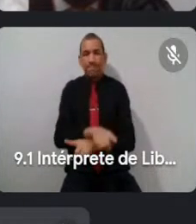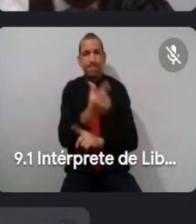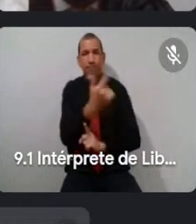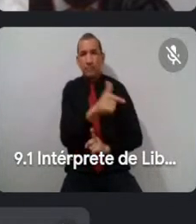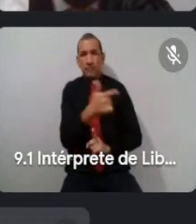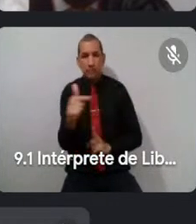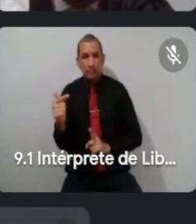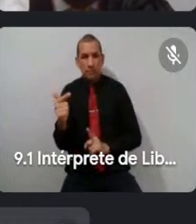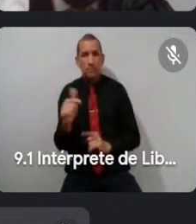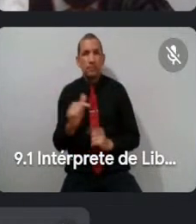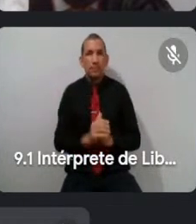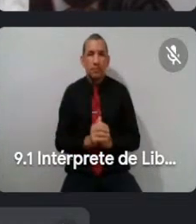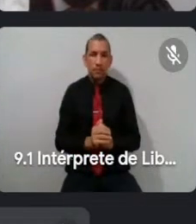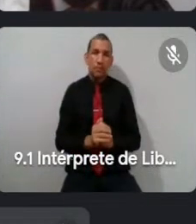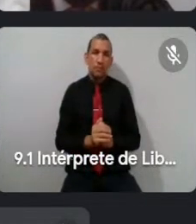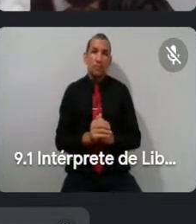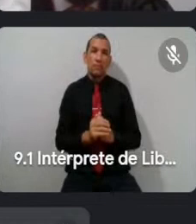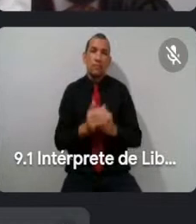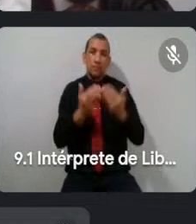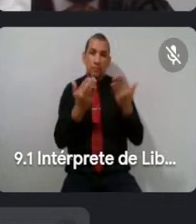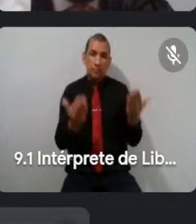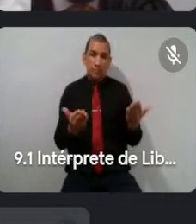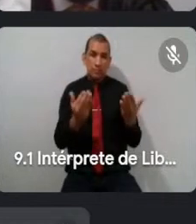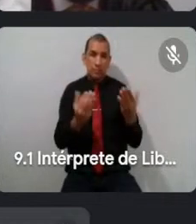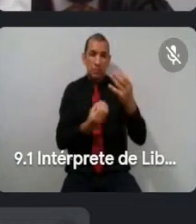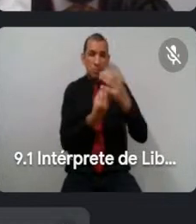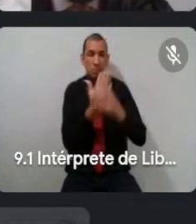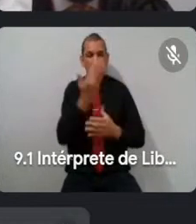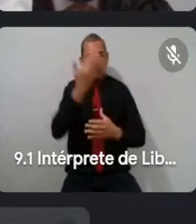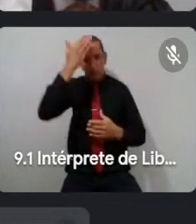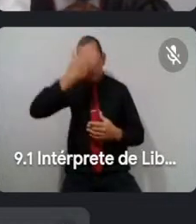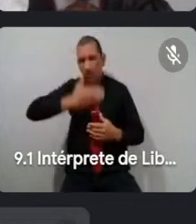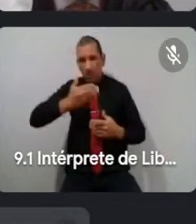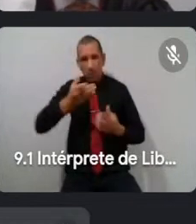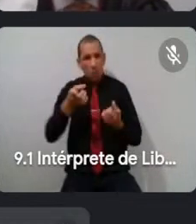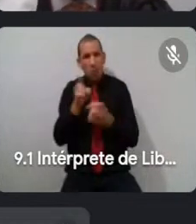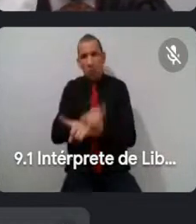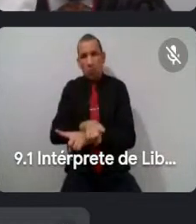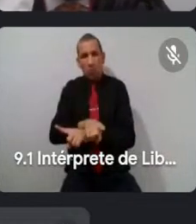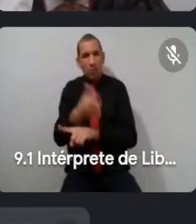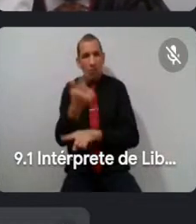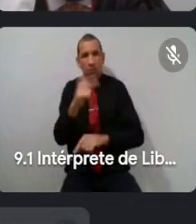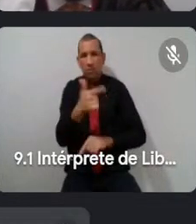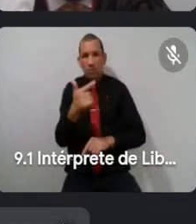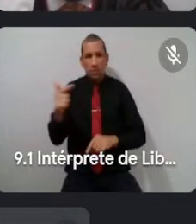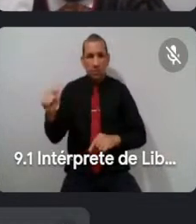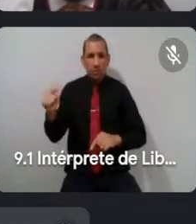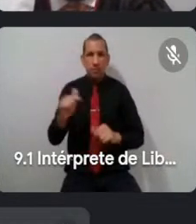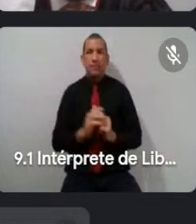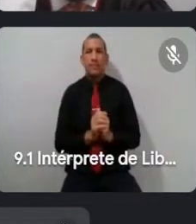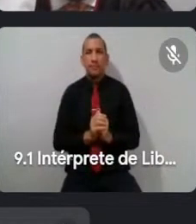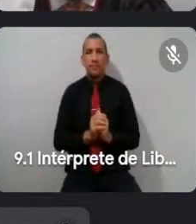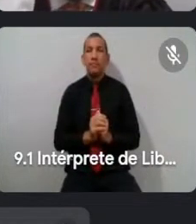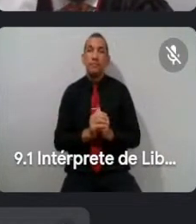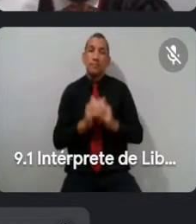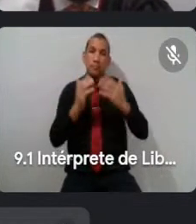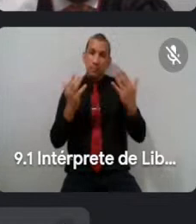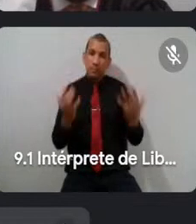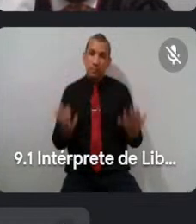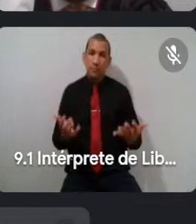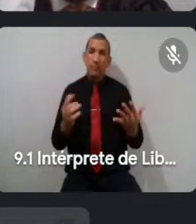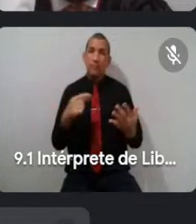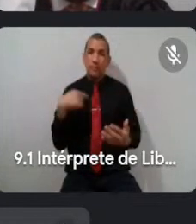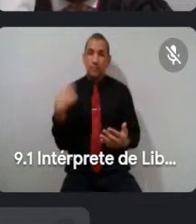Não Foram contra apostas não se teve produção de prova em sentido contrário Bom dia nesse sentido